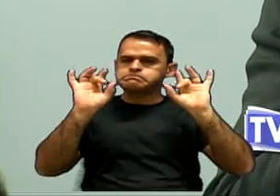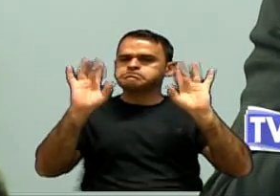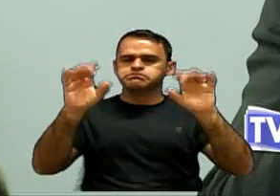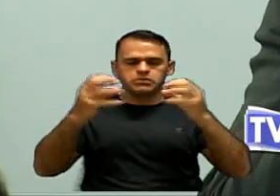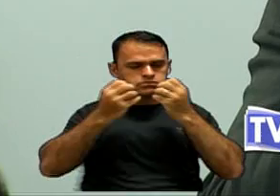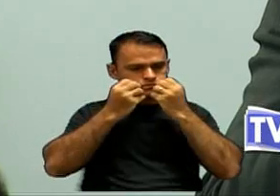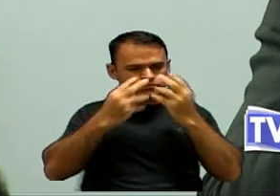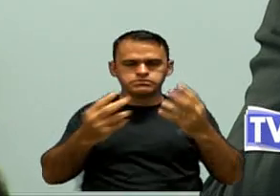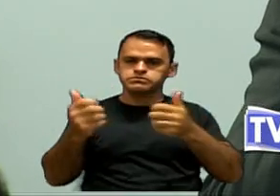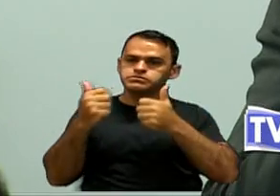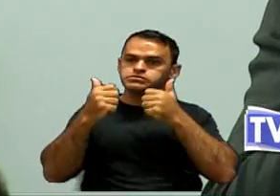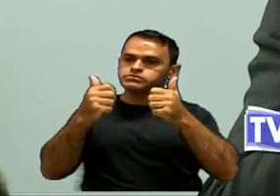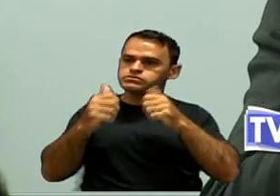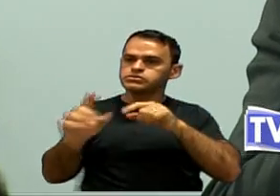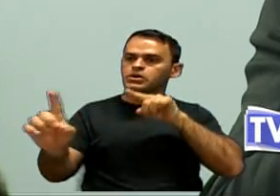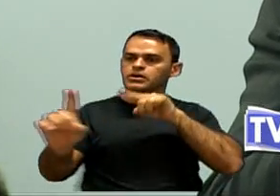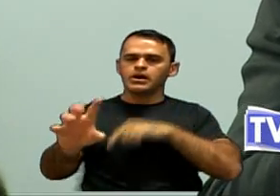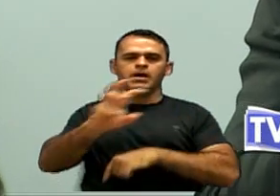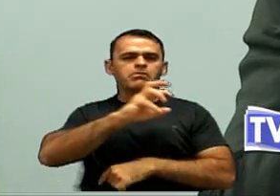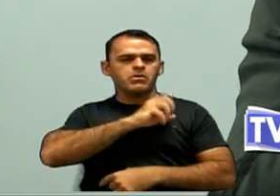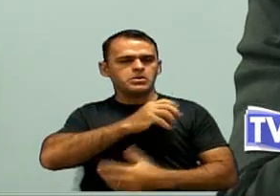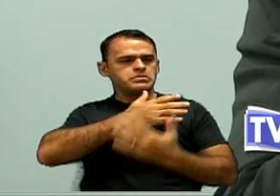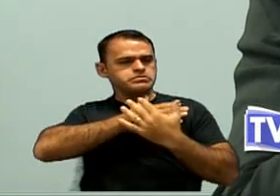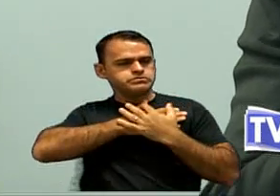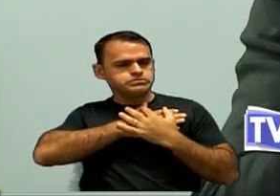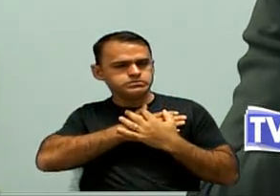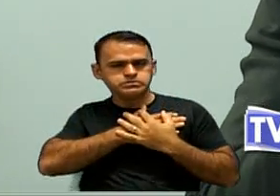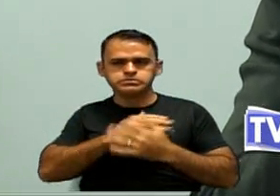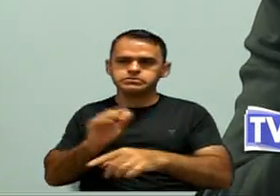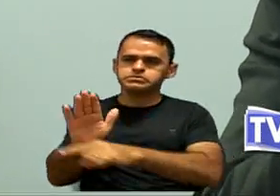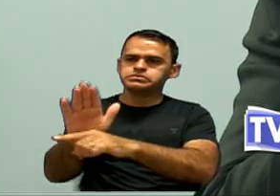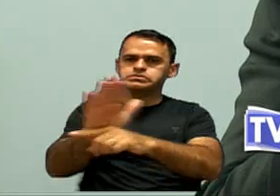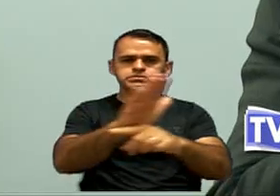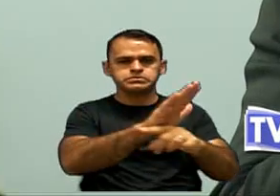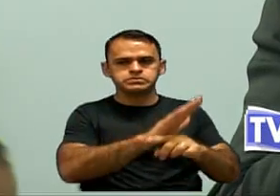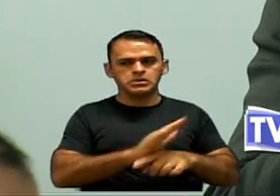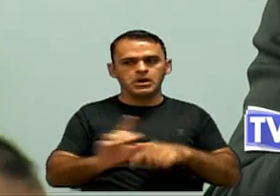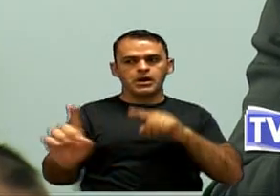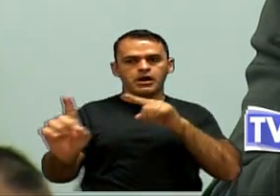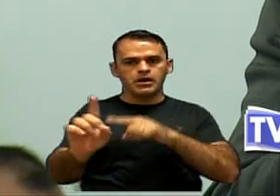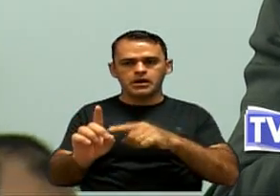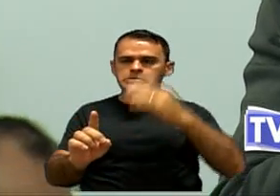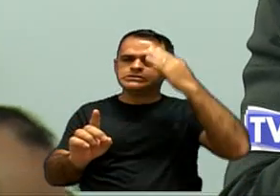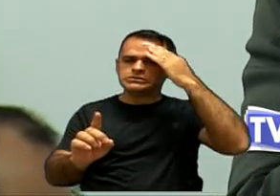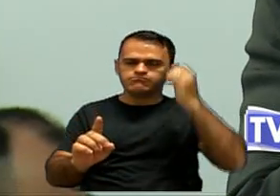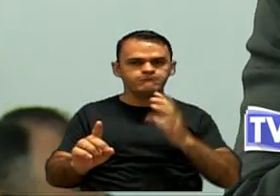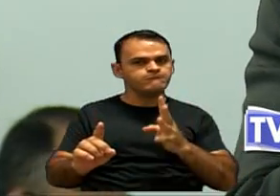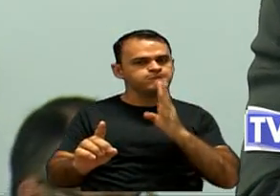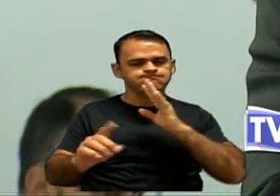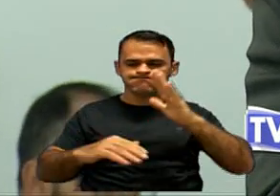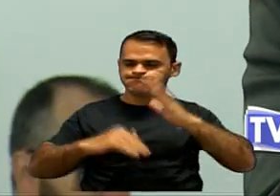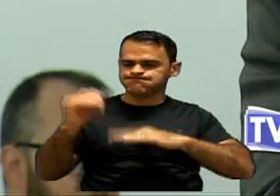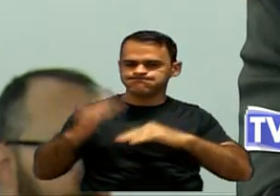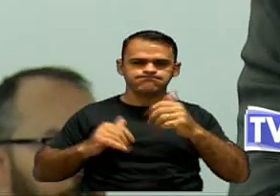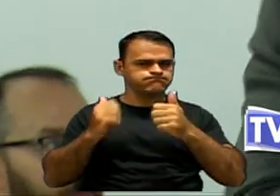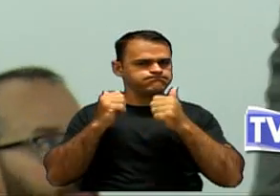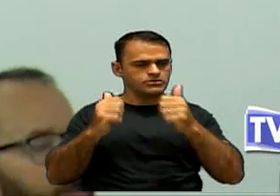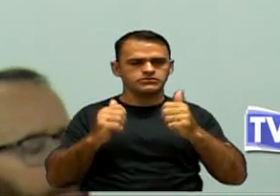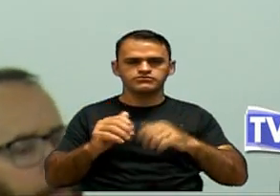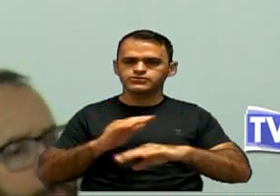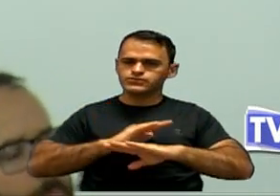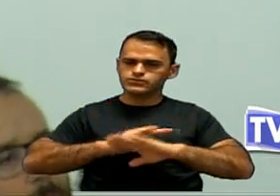sensacional que você é, que trabalha com o coração e muita disciplina e muito conhecimento para toda Sorocaba aí. Parabéns. É só isso, senhor